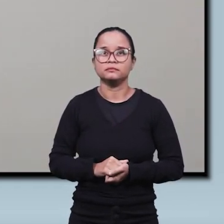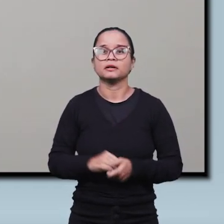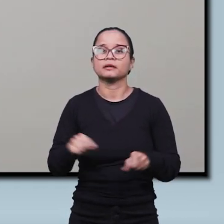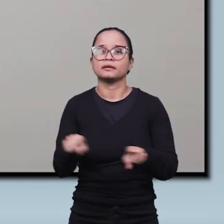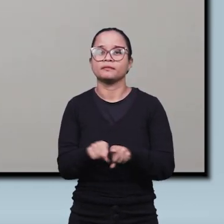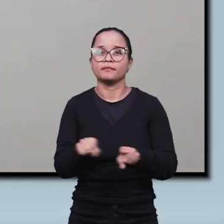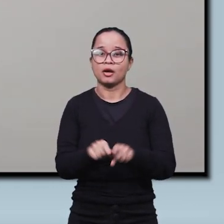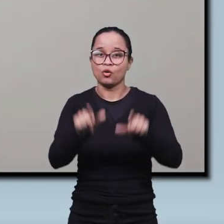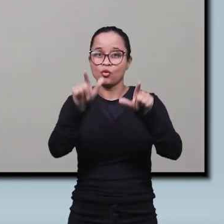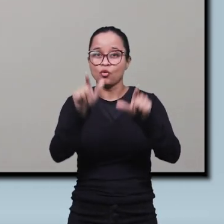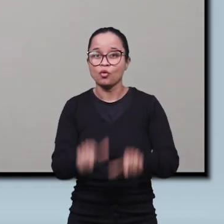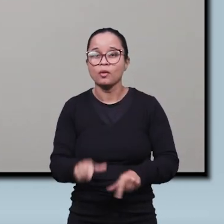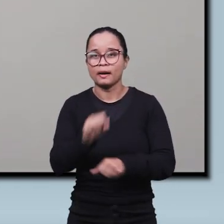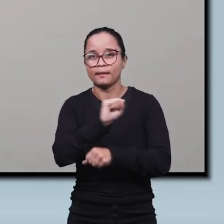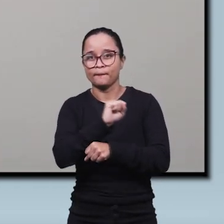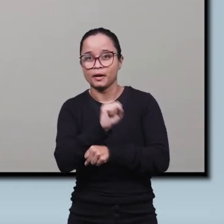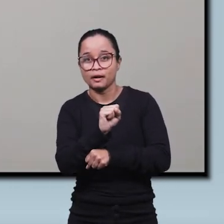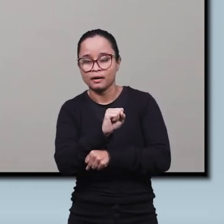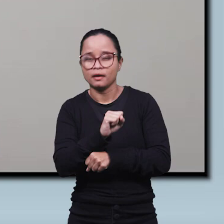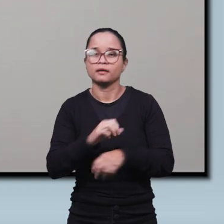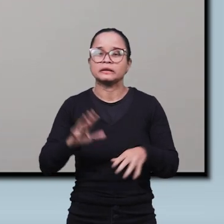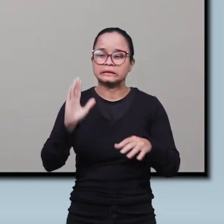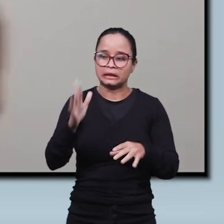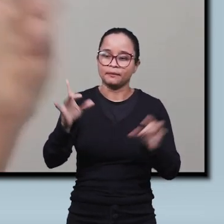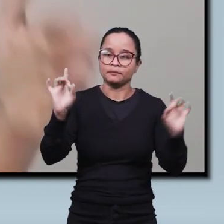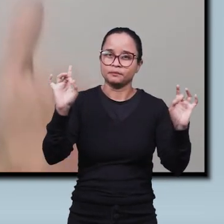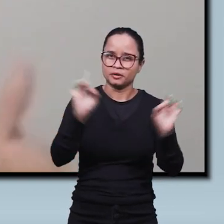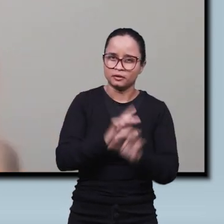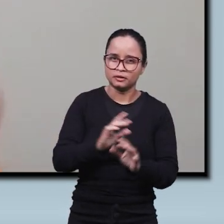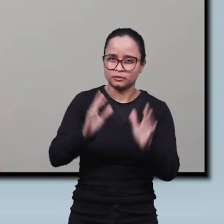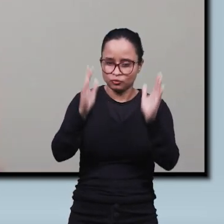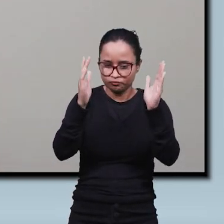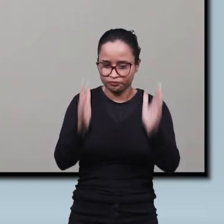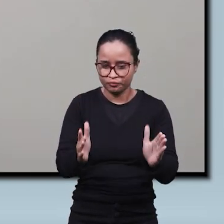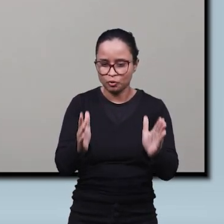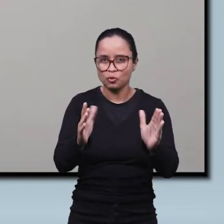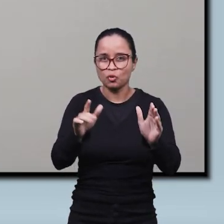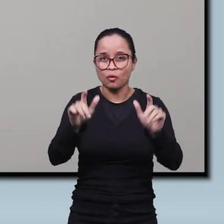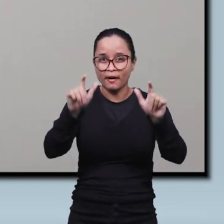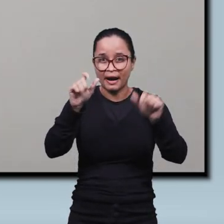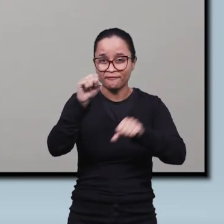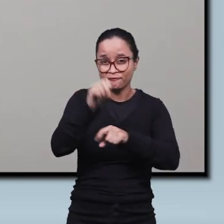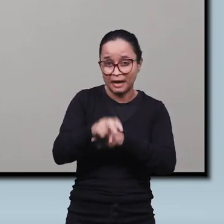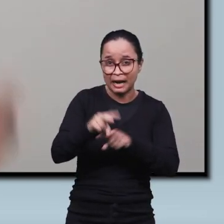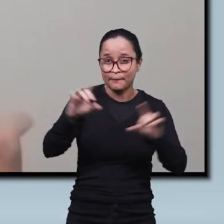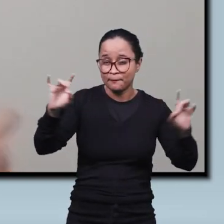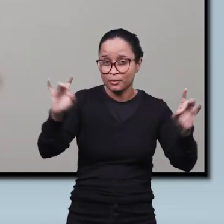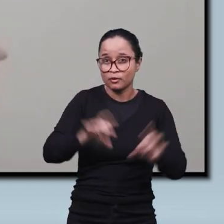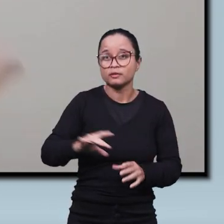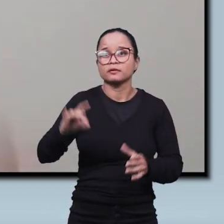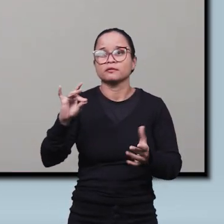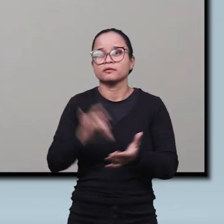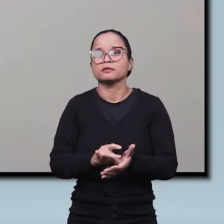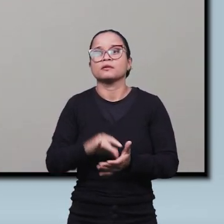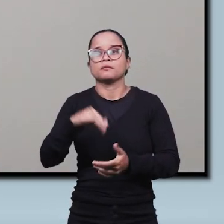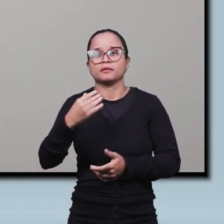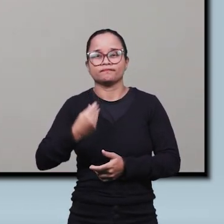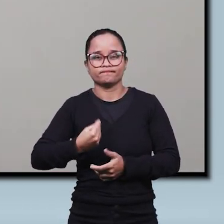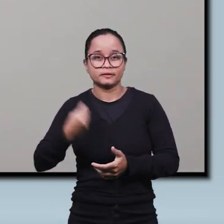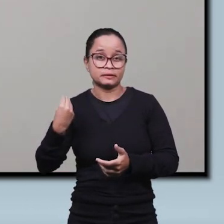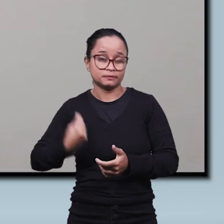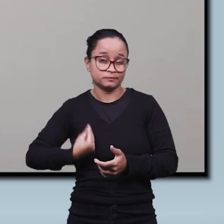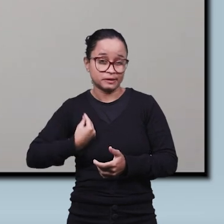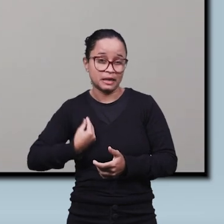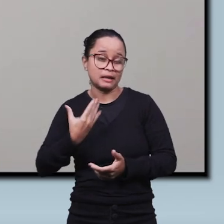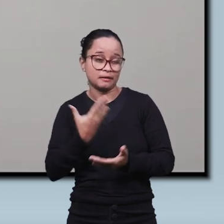veículos já preparados, reservados. Isso já tem sido uma realidade mais presente,